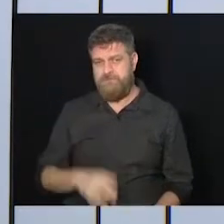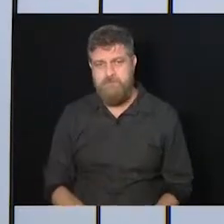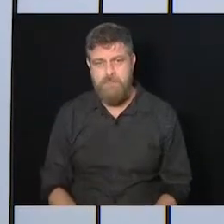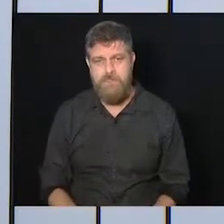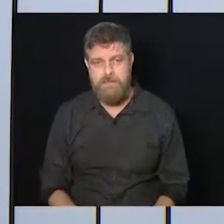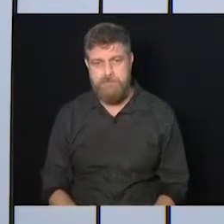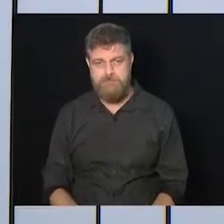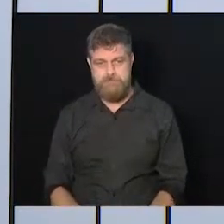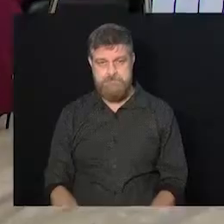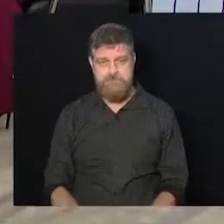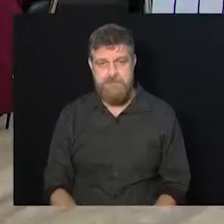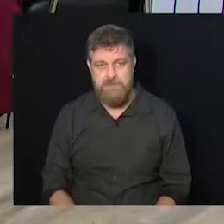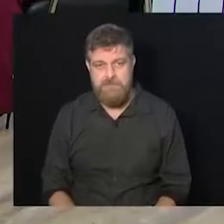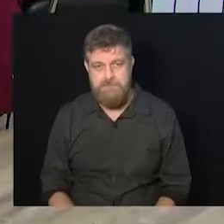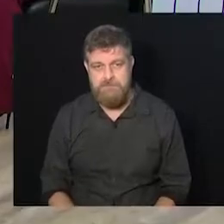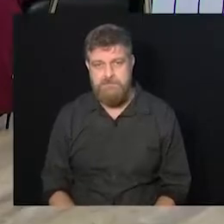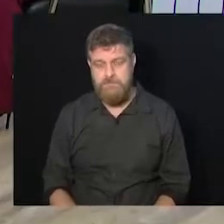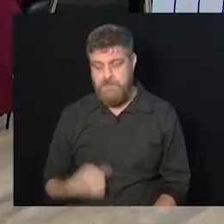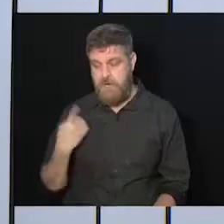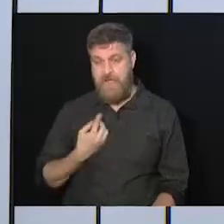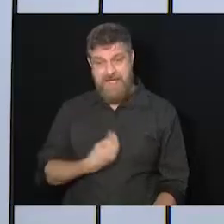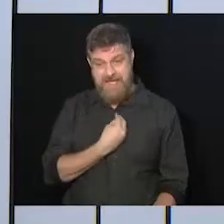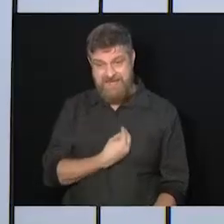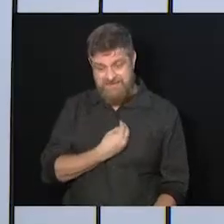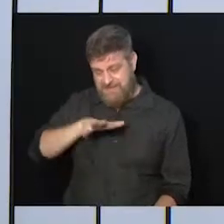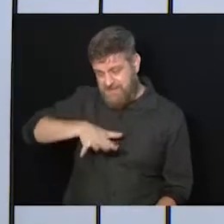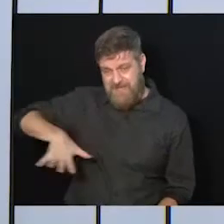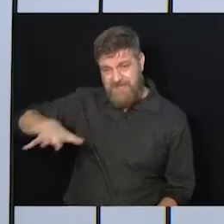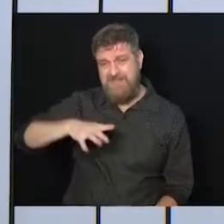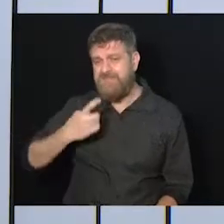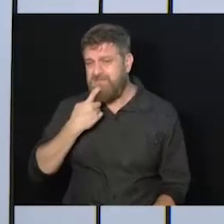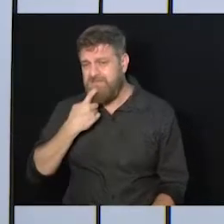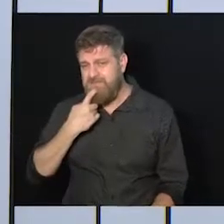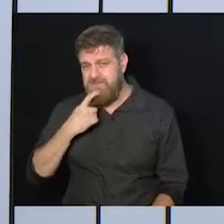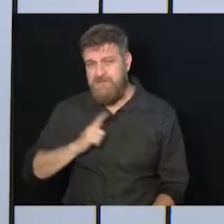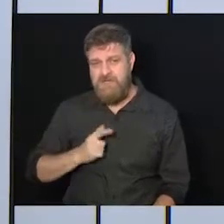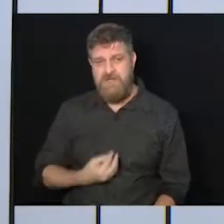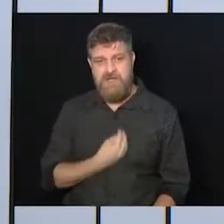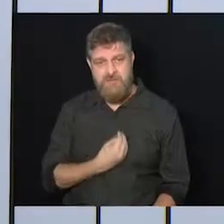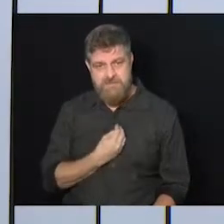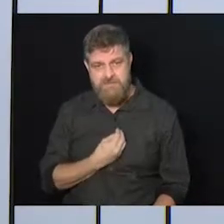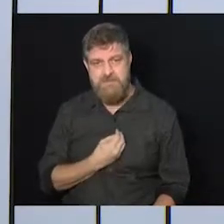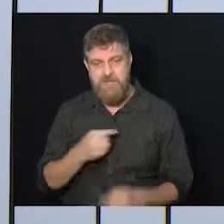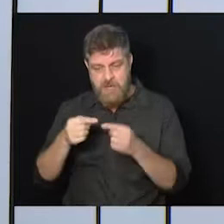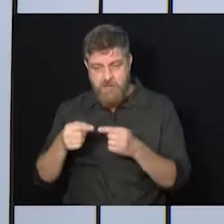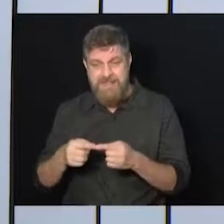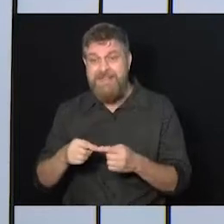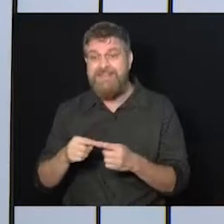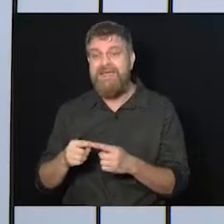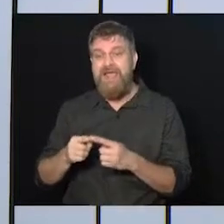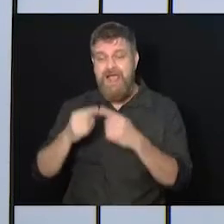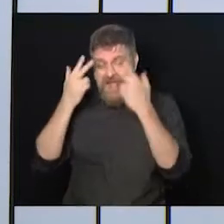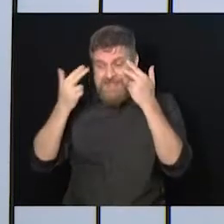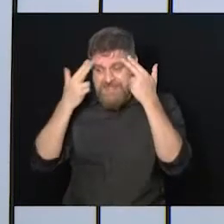determinadas épocas de jeito nenhum, né? E o nosso bioma aqui, Cerrado, Cerradão, ele é um bioma feito para o fogo. A natureza aqui, ela é assim,